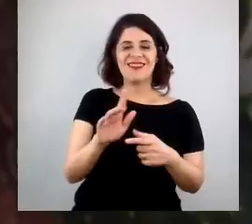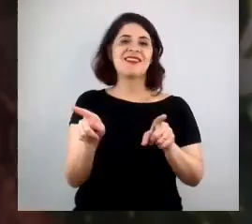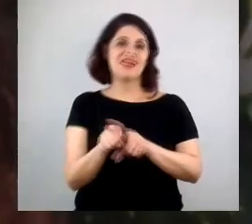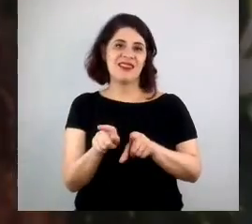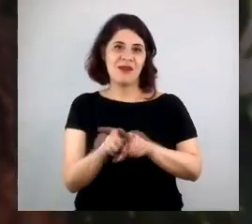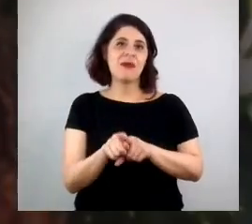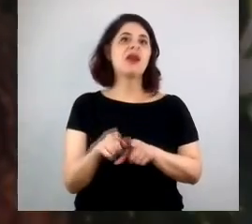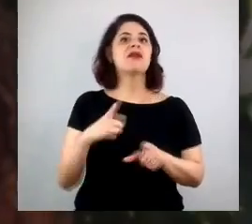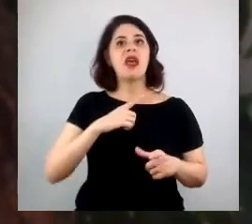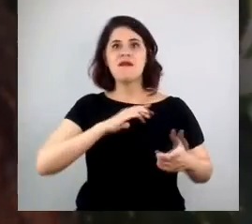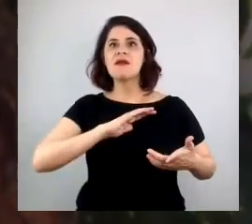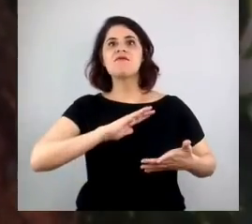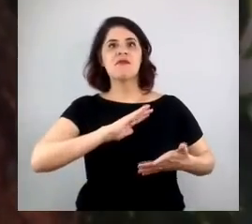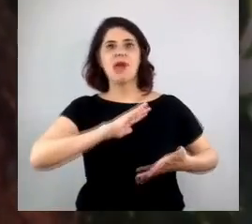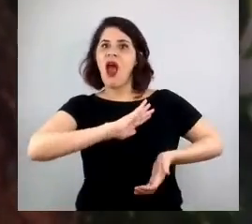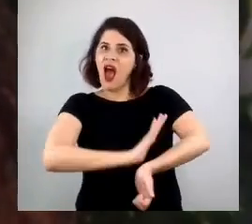racista.